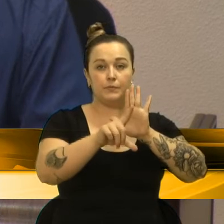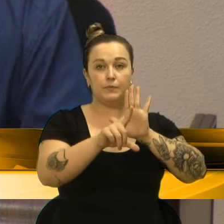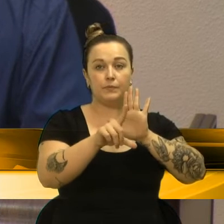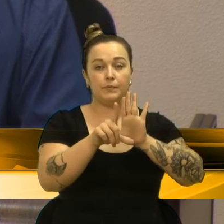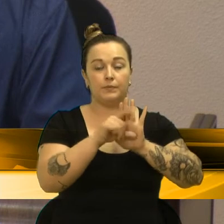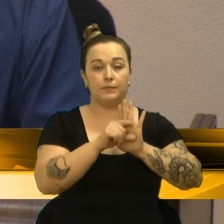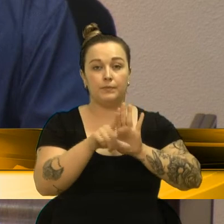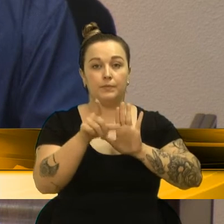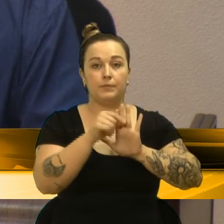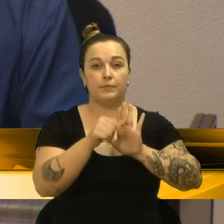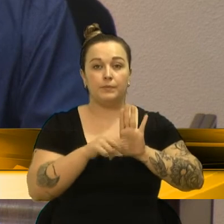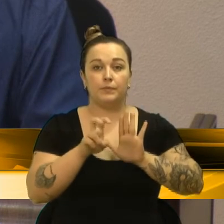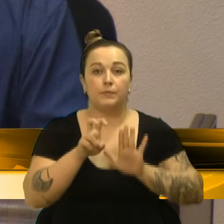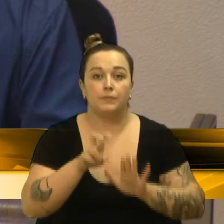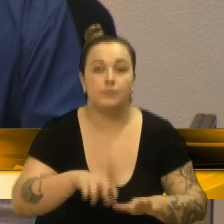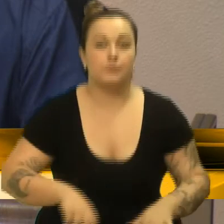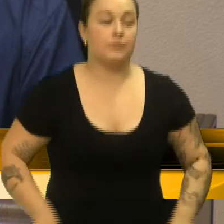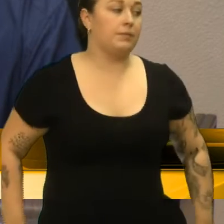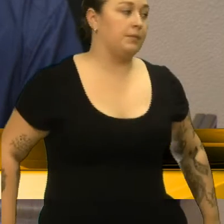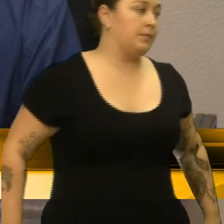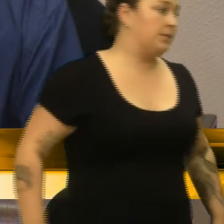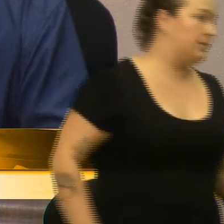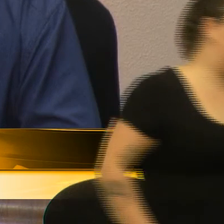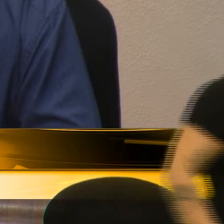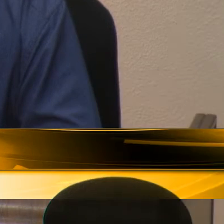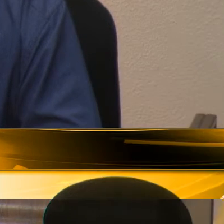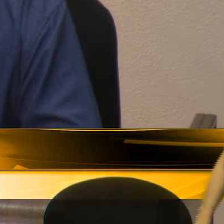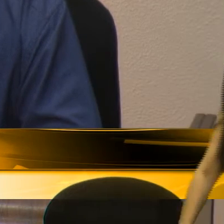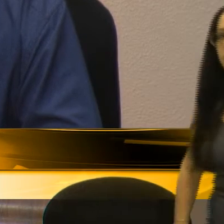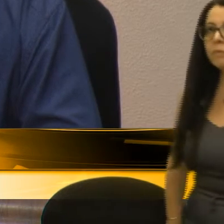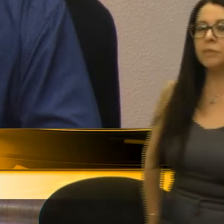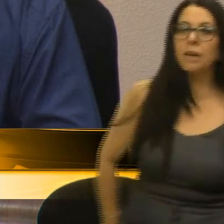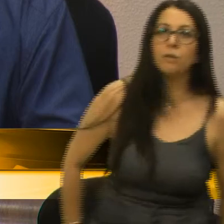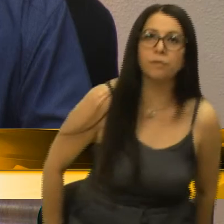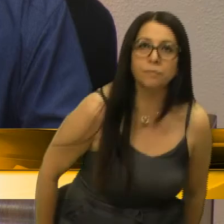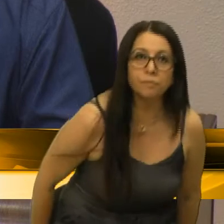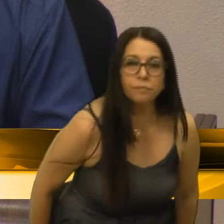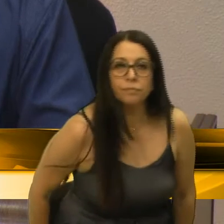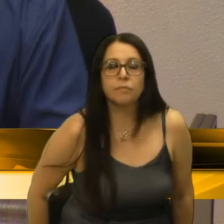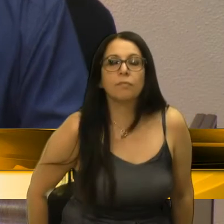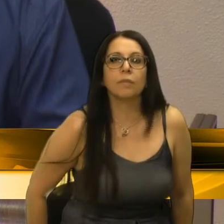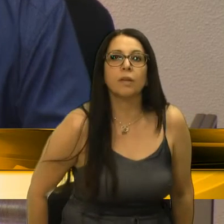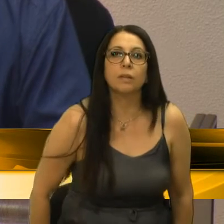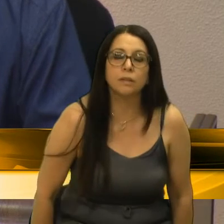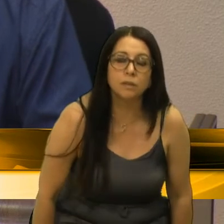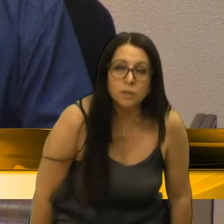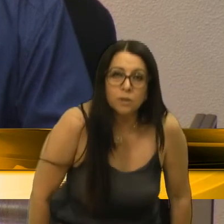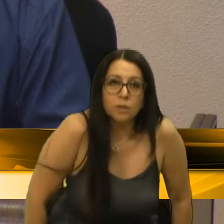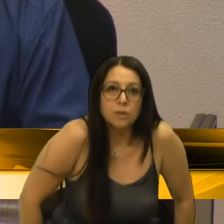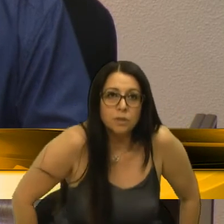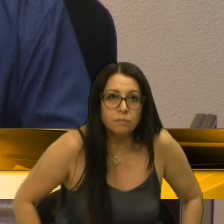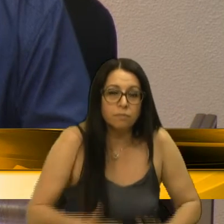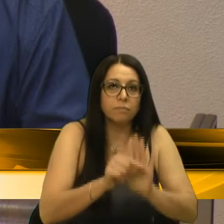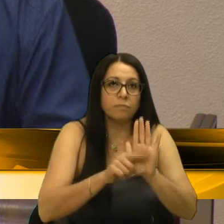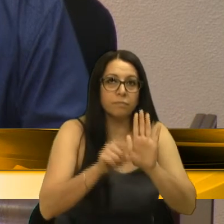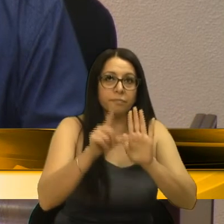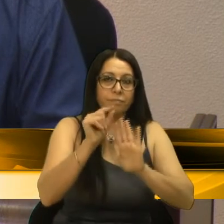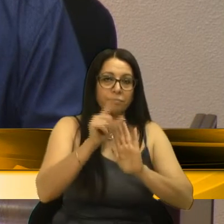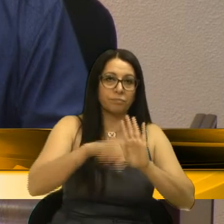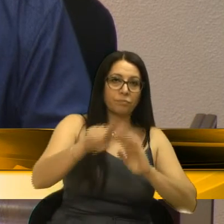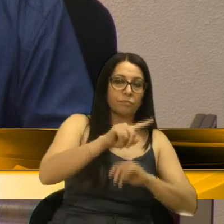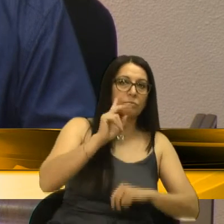que compõem o plenário CMS terão mandato de 3 anos, permitindo recondução. Artigo 10. Atendidas às disposições da presente